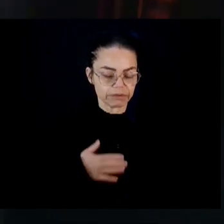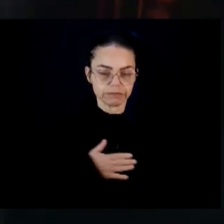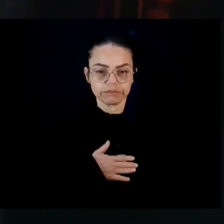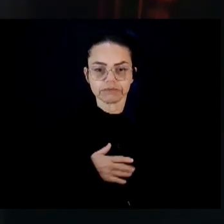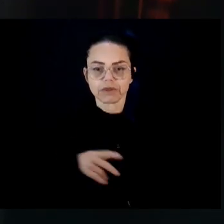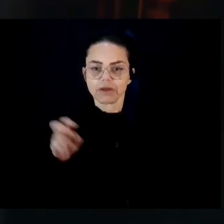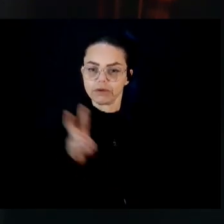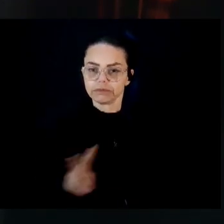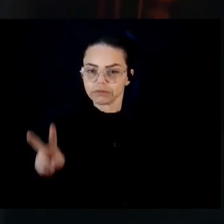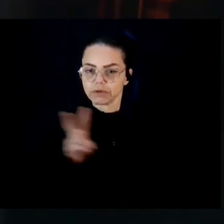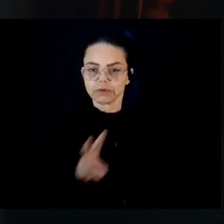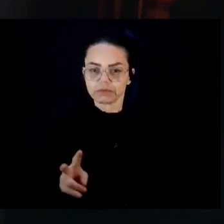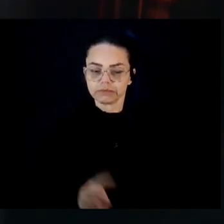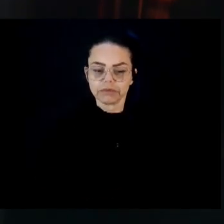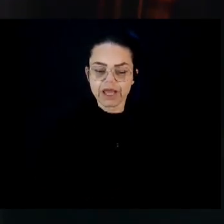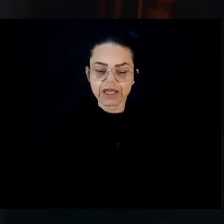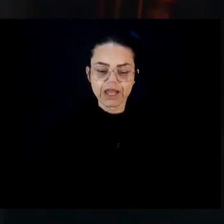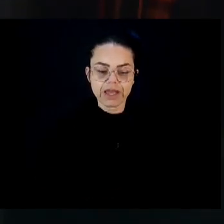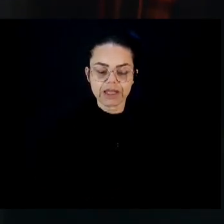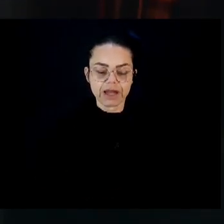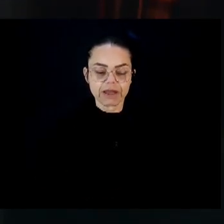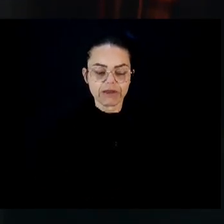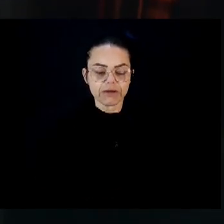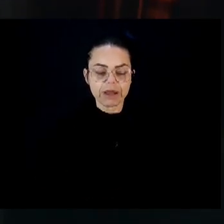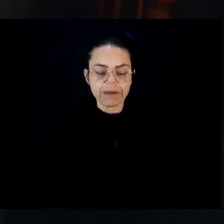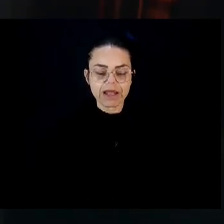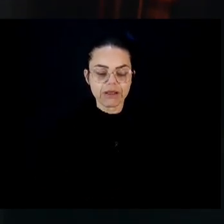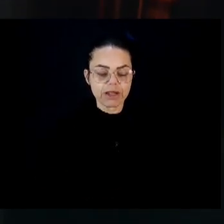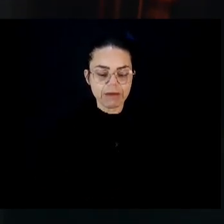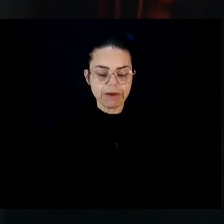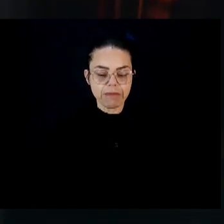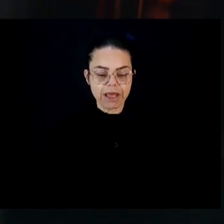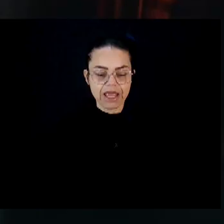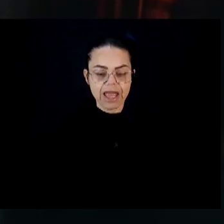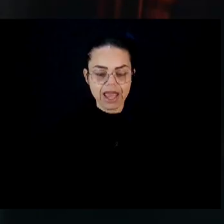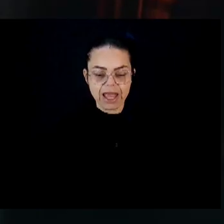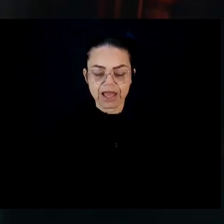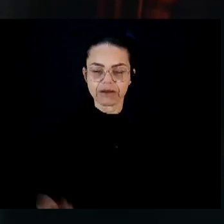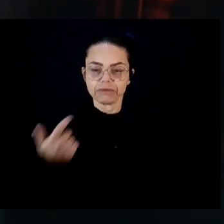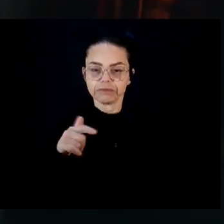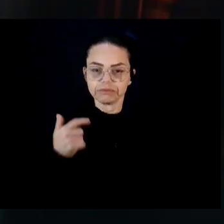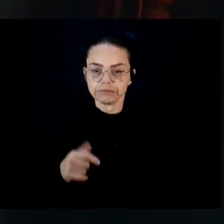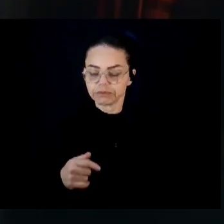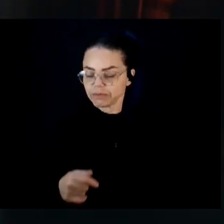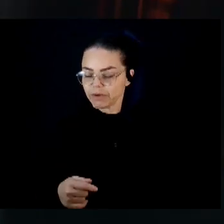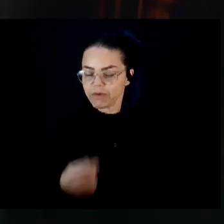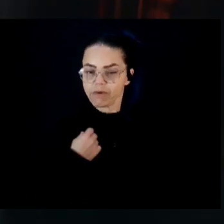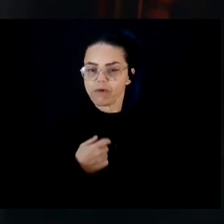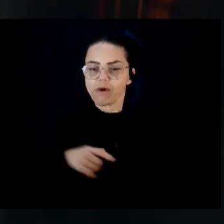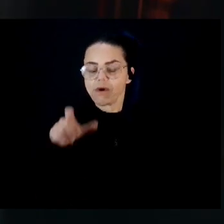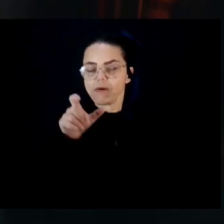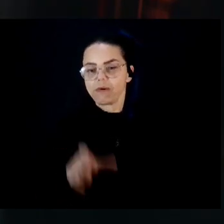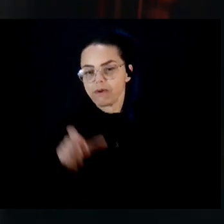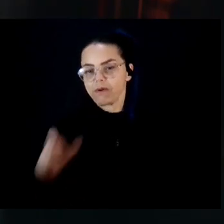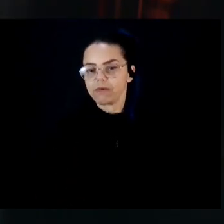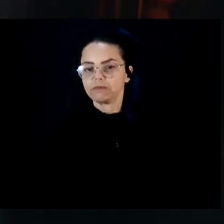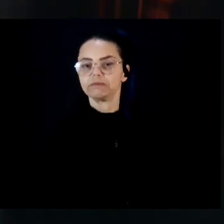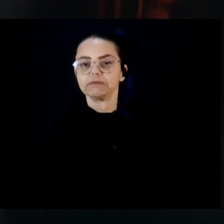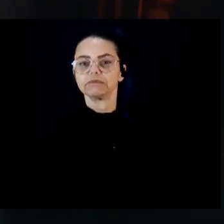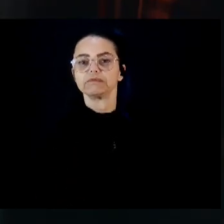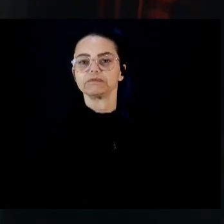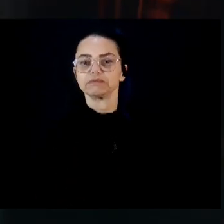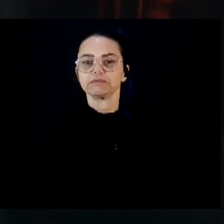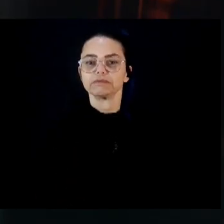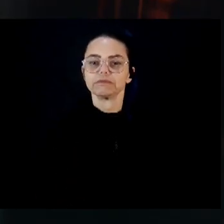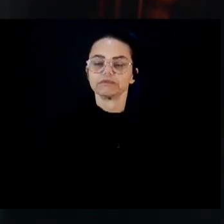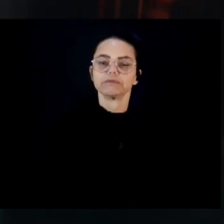dessa hipervitaminose, me vem a imagem das pessoas que estão buscando aquele